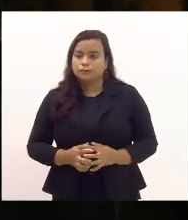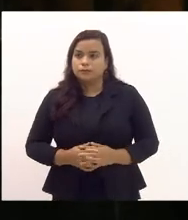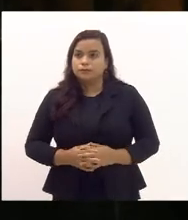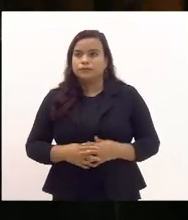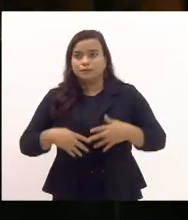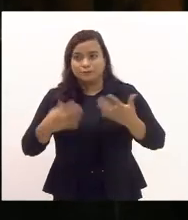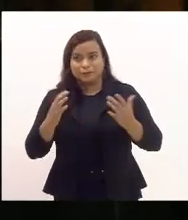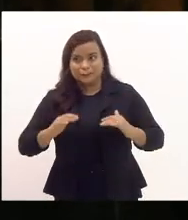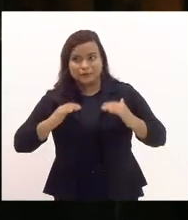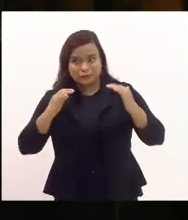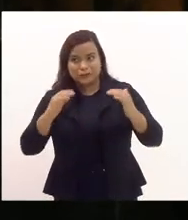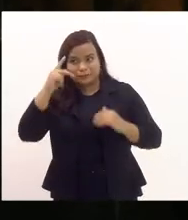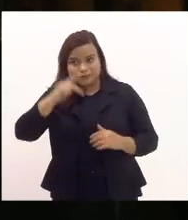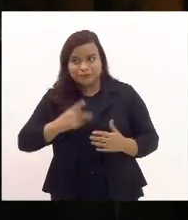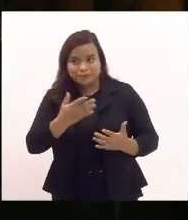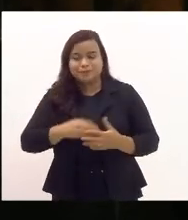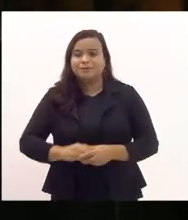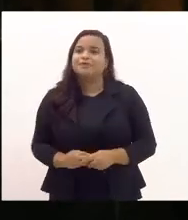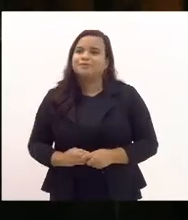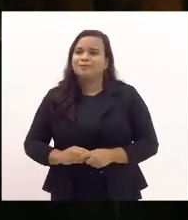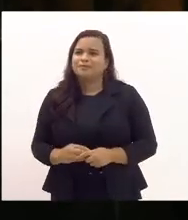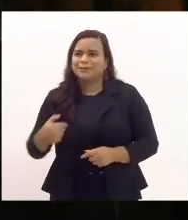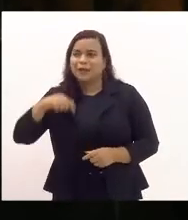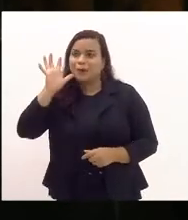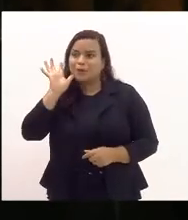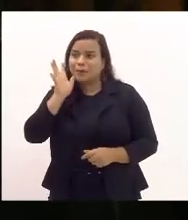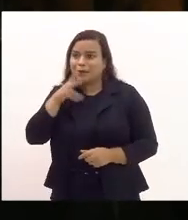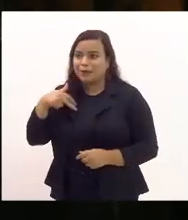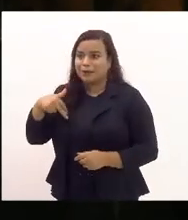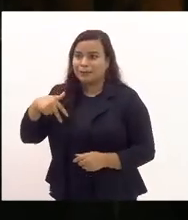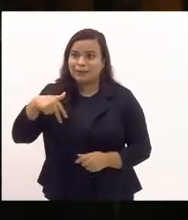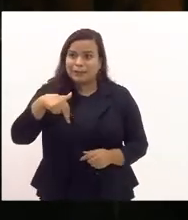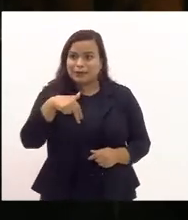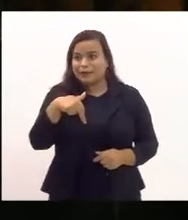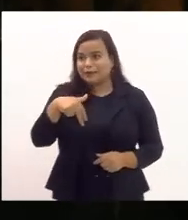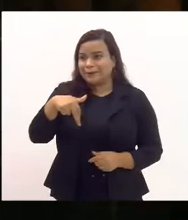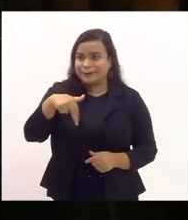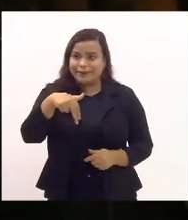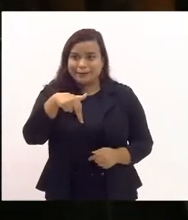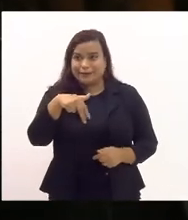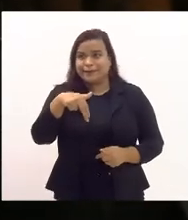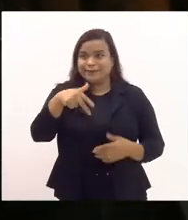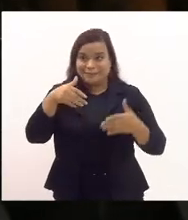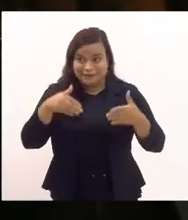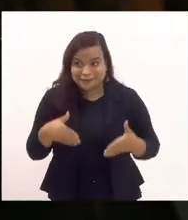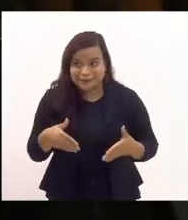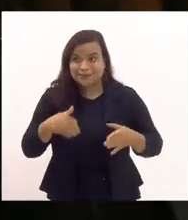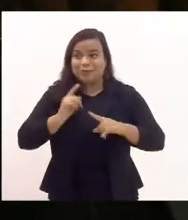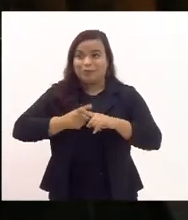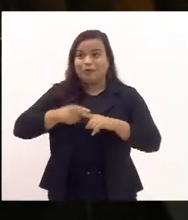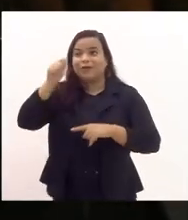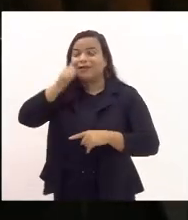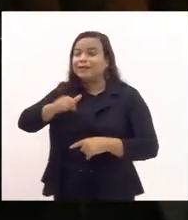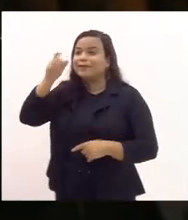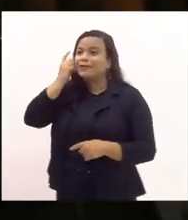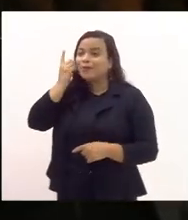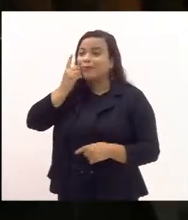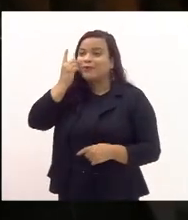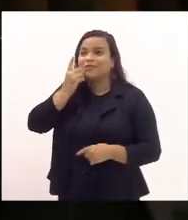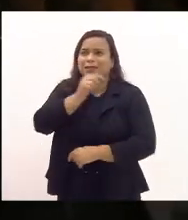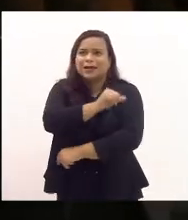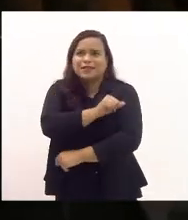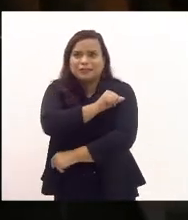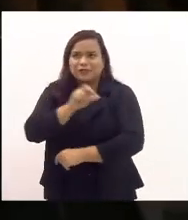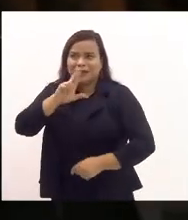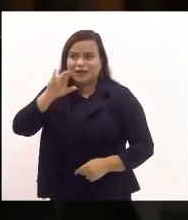senhora Presidente eu demorei aqui a chegada plenária que a deputada enfermeira Rejane